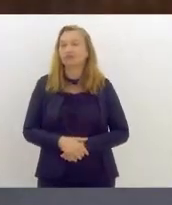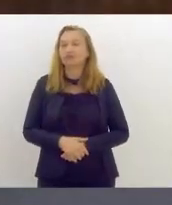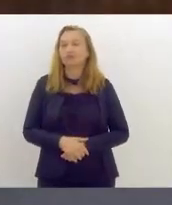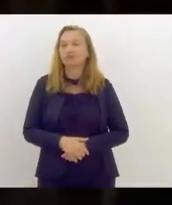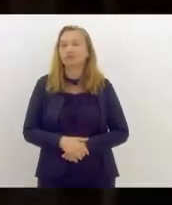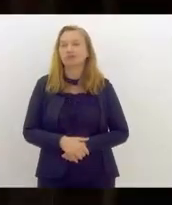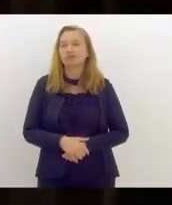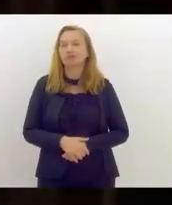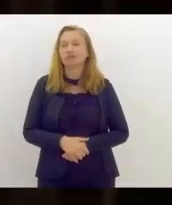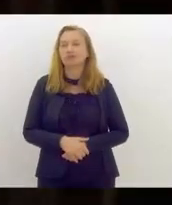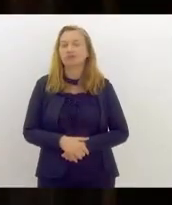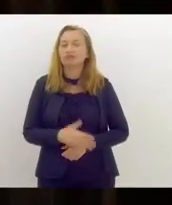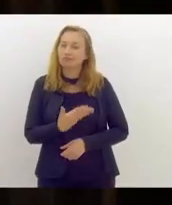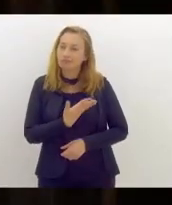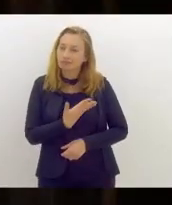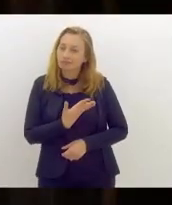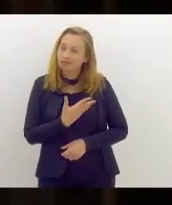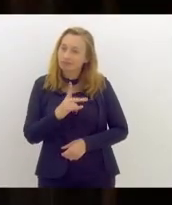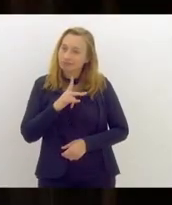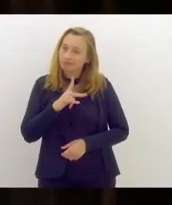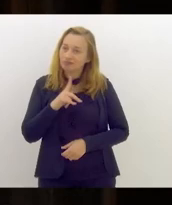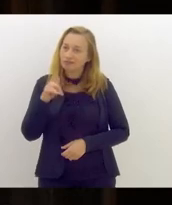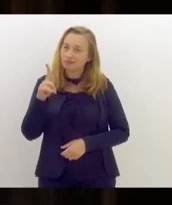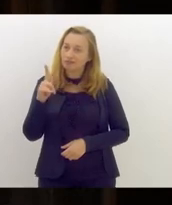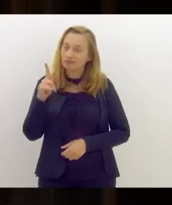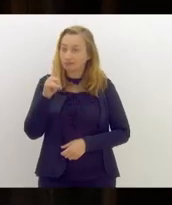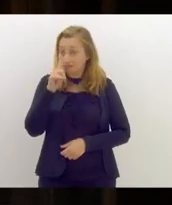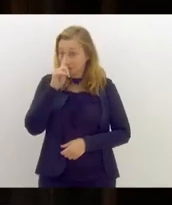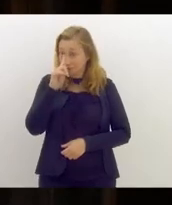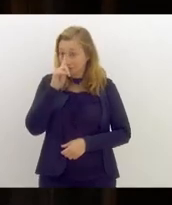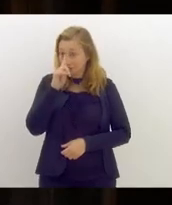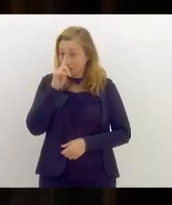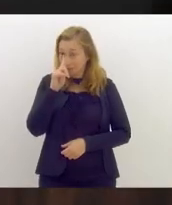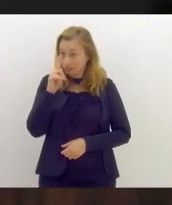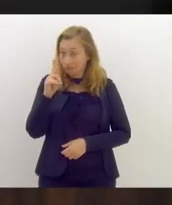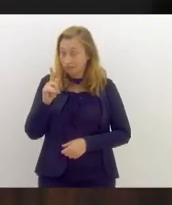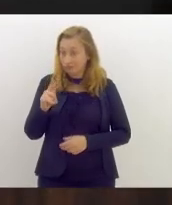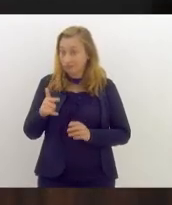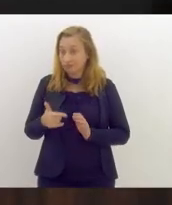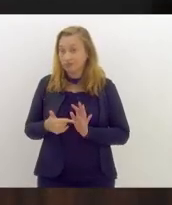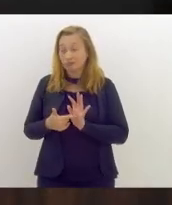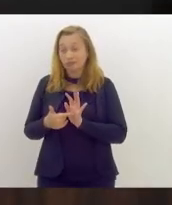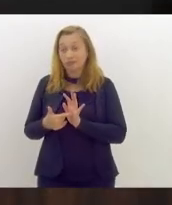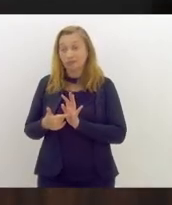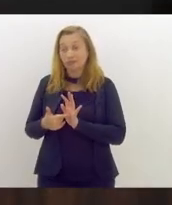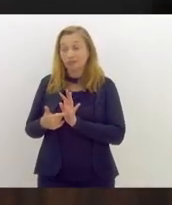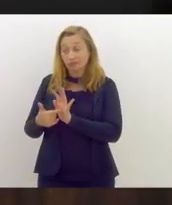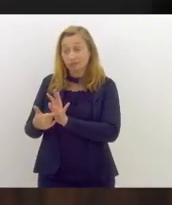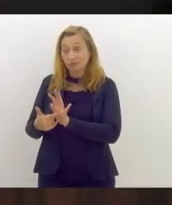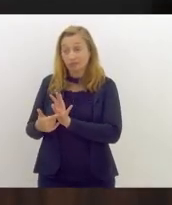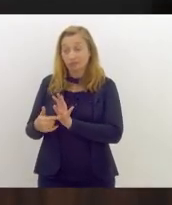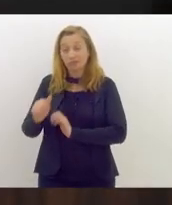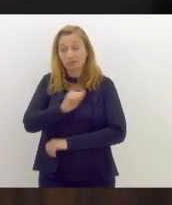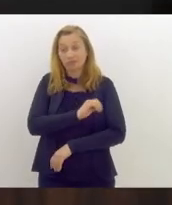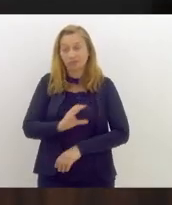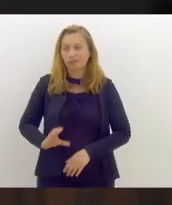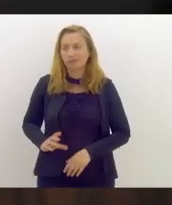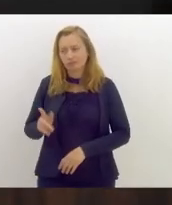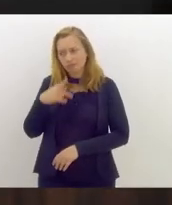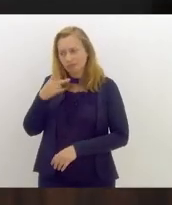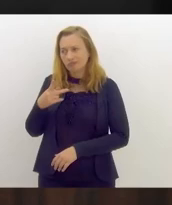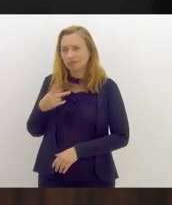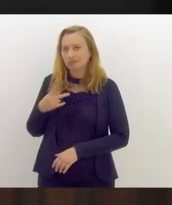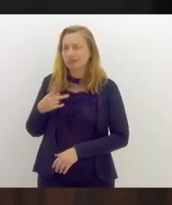eu falei isso para o meu amigo pessoal Geraldo Alckmin na frente do André tá certo dizendo Olha